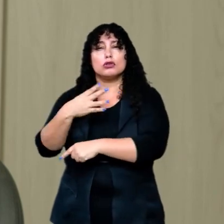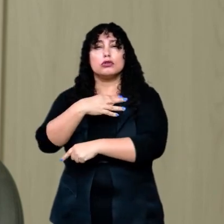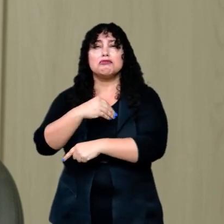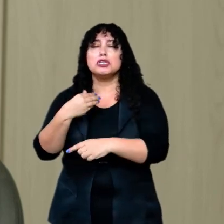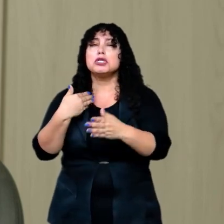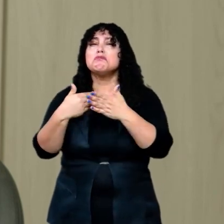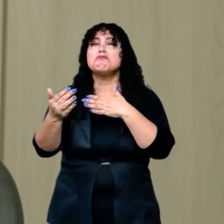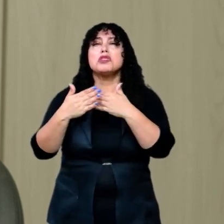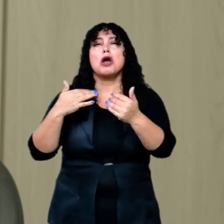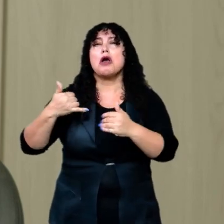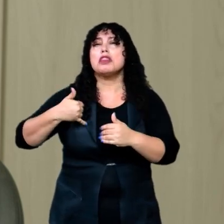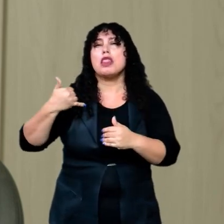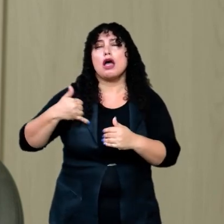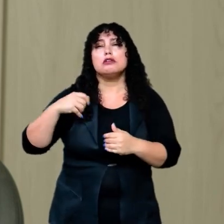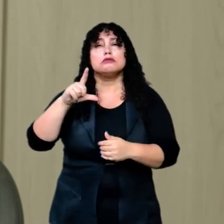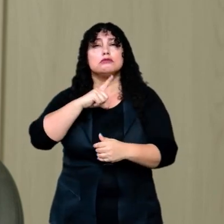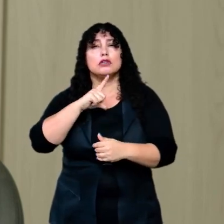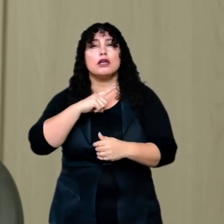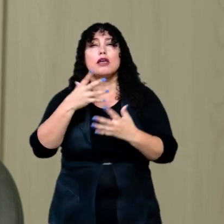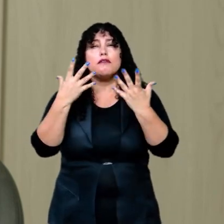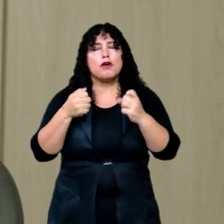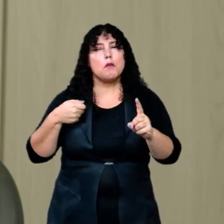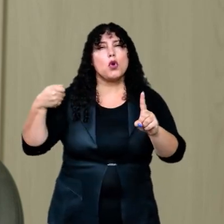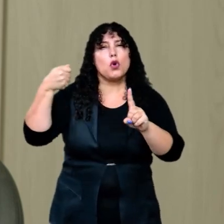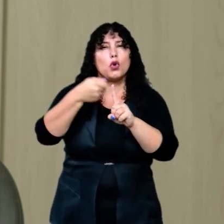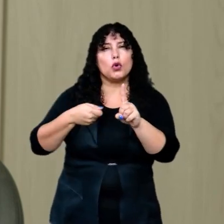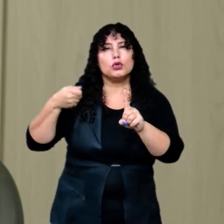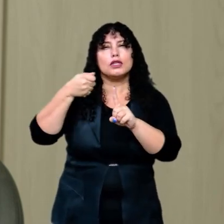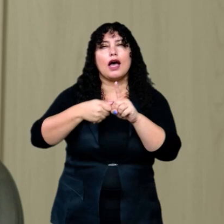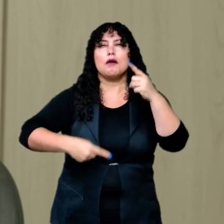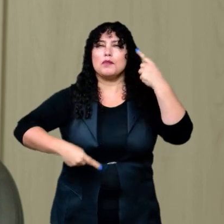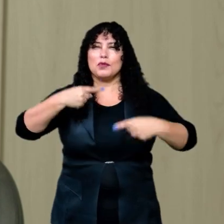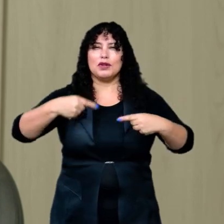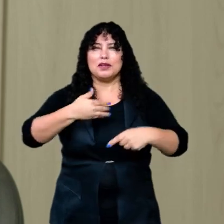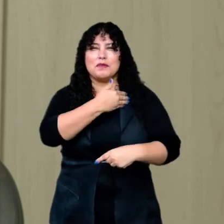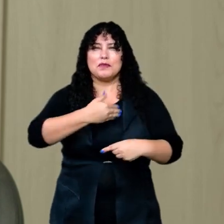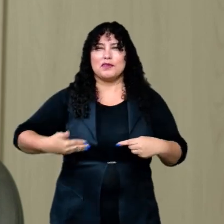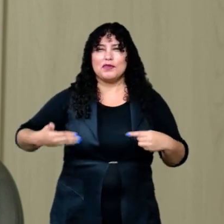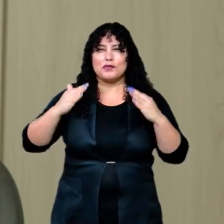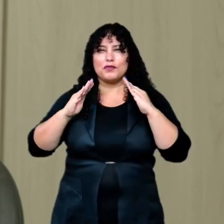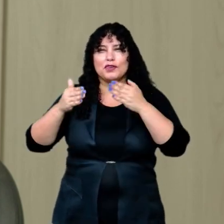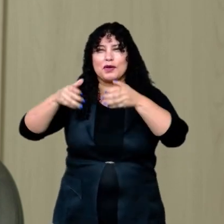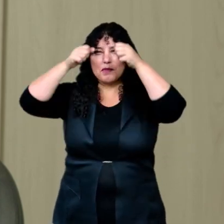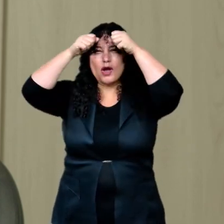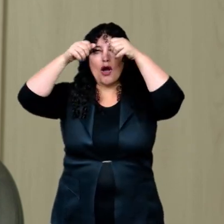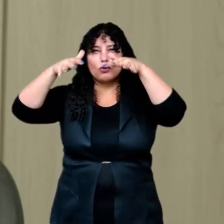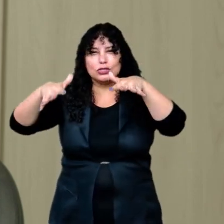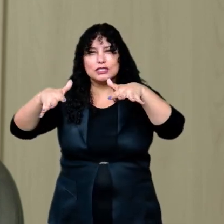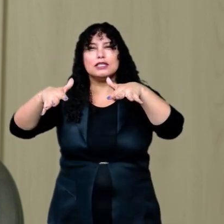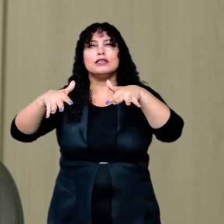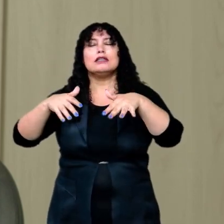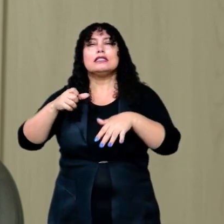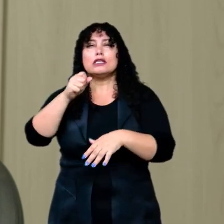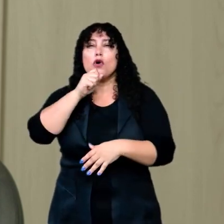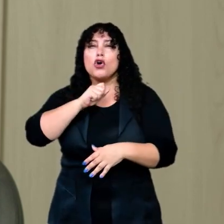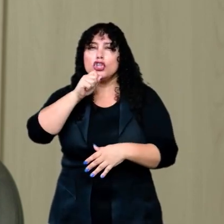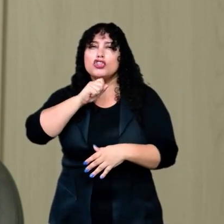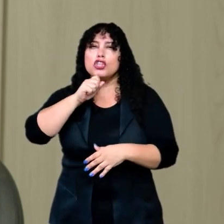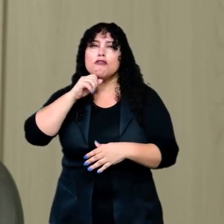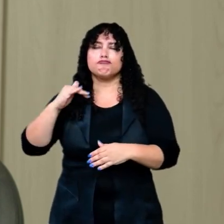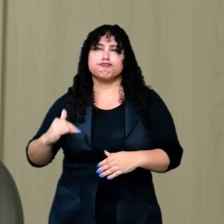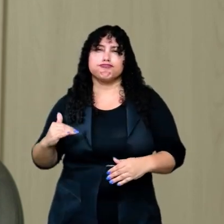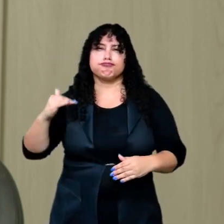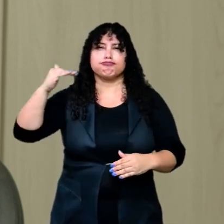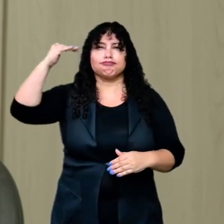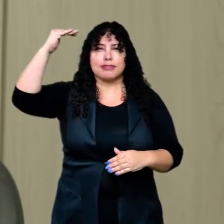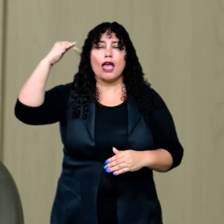independente da idade que ele tenha, e vamos lutar também por políticas públicas para os autistas que estão mais velhos, né, que vão crescer. Então,